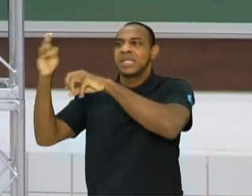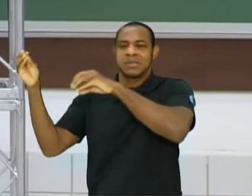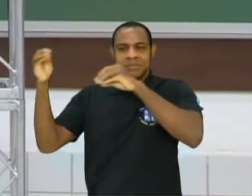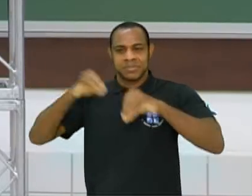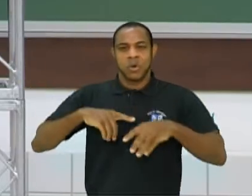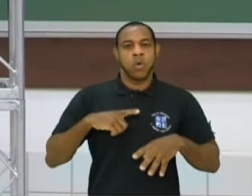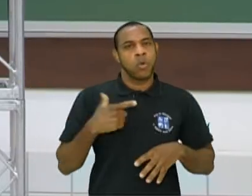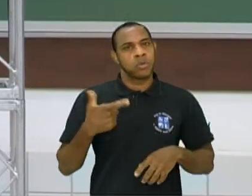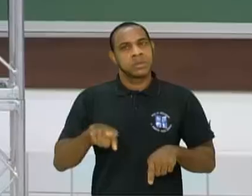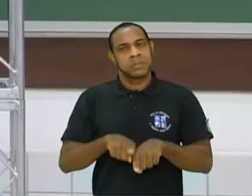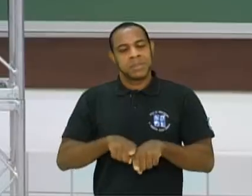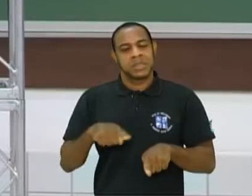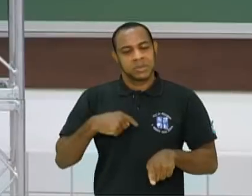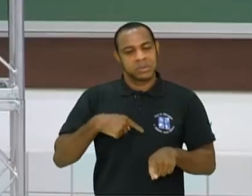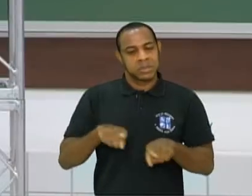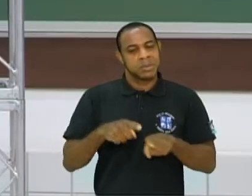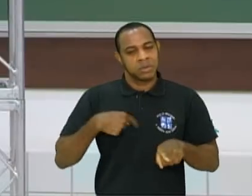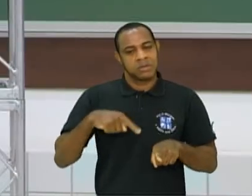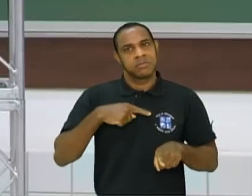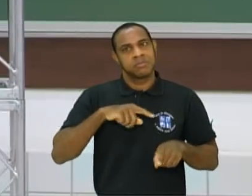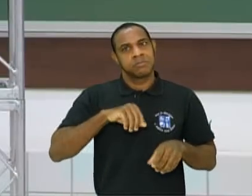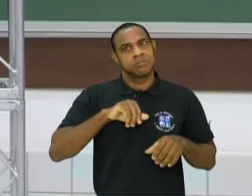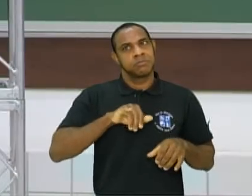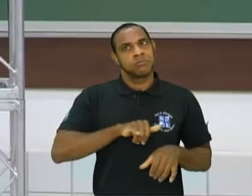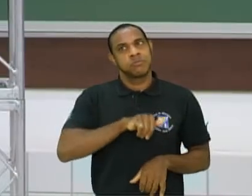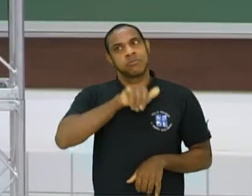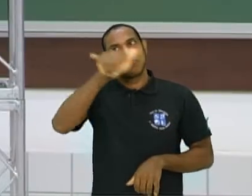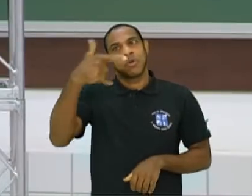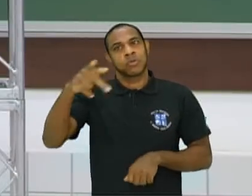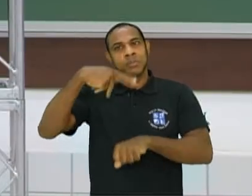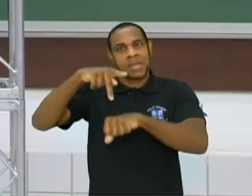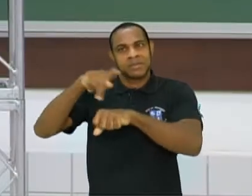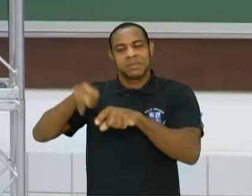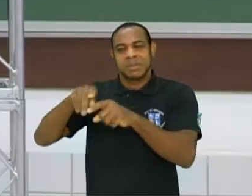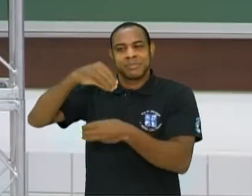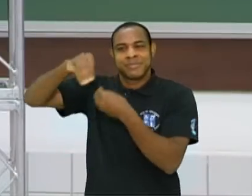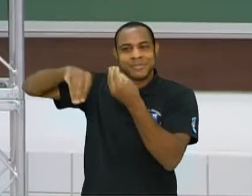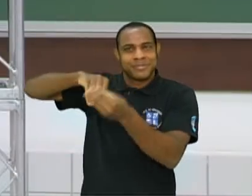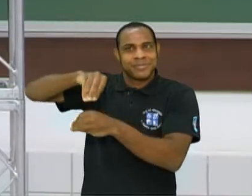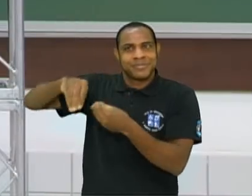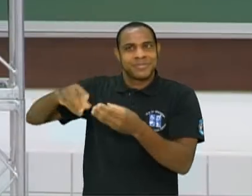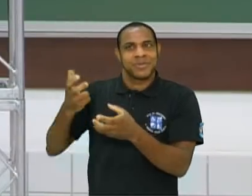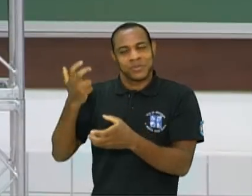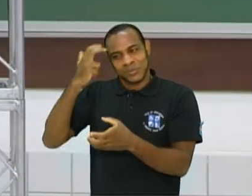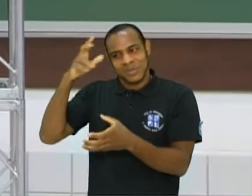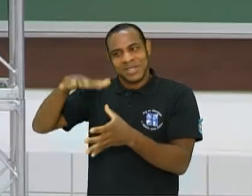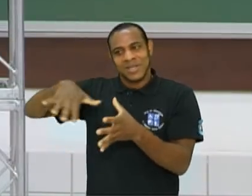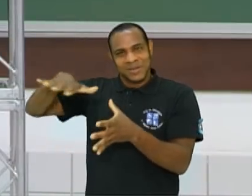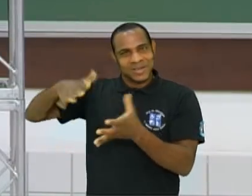para outro país também, nós levamos a nossa cultura e acaba se misturando com a cultura do local.